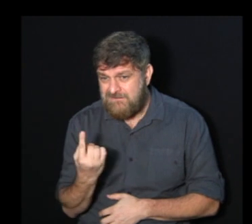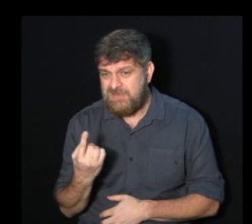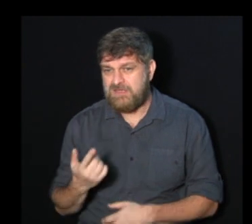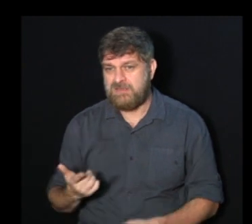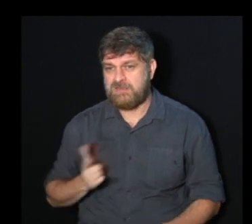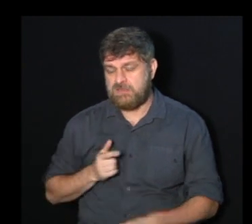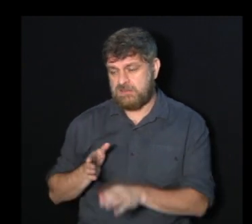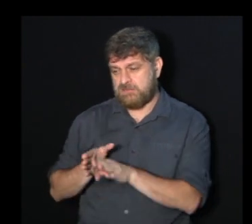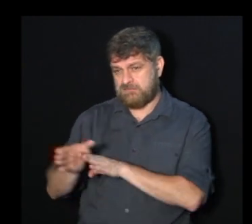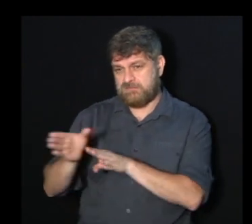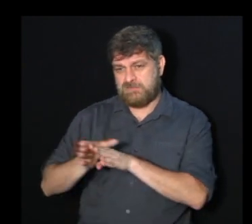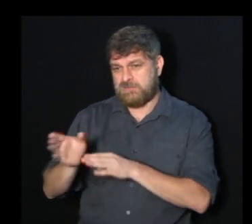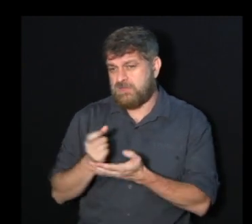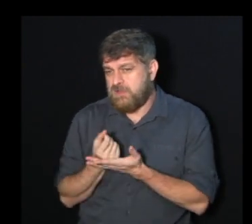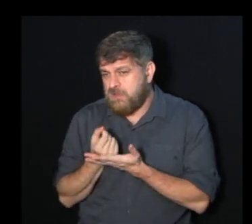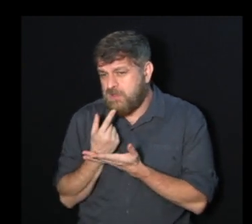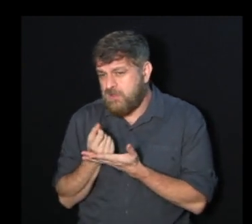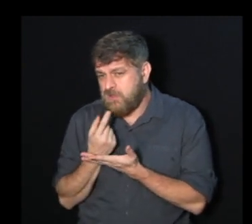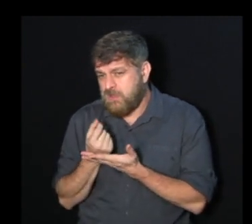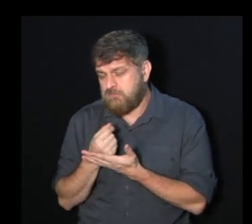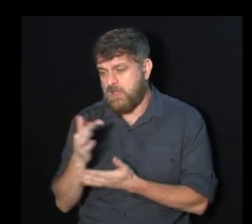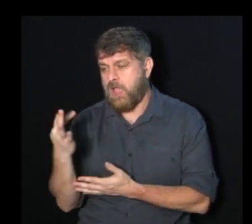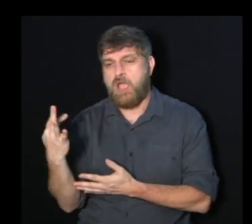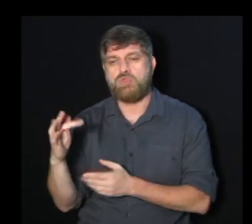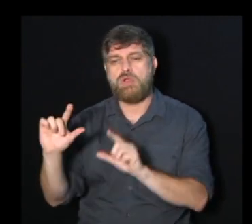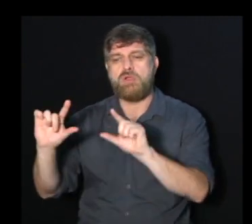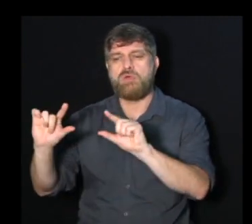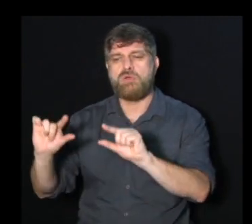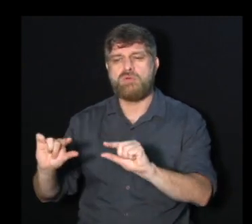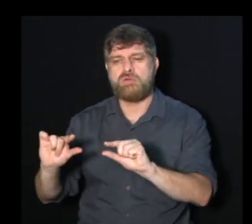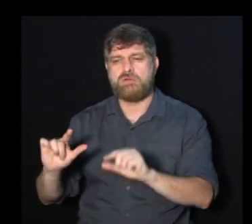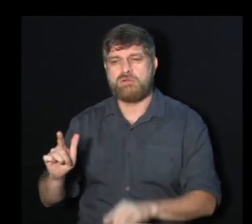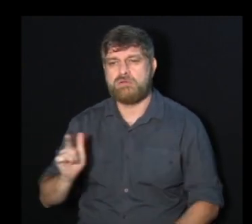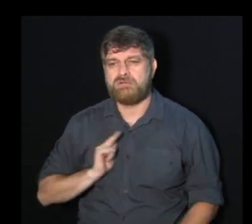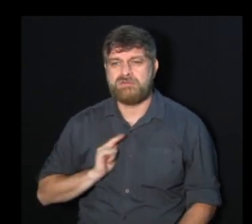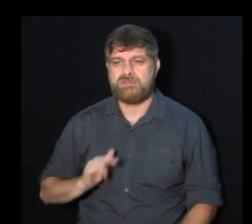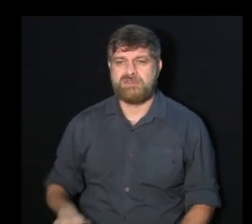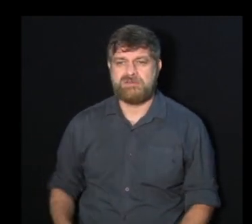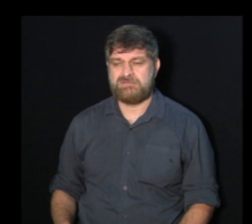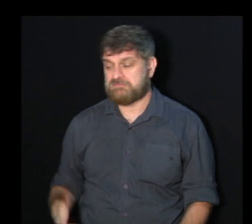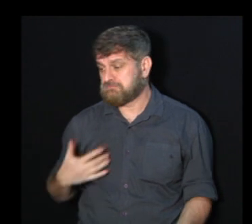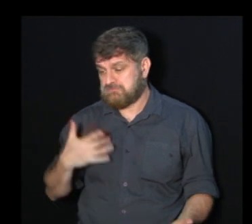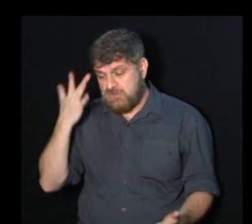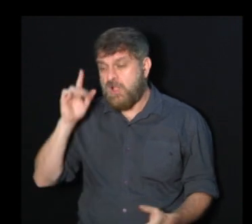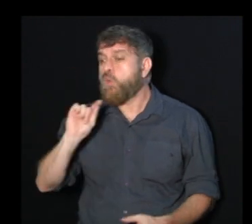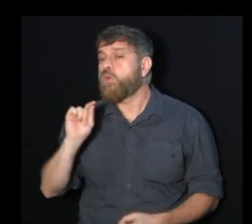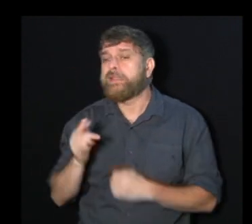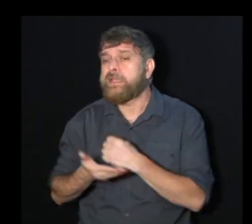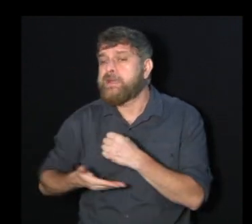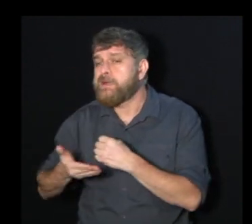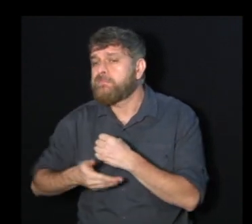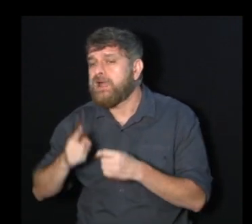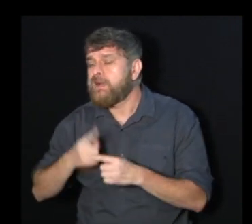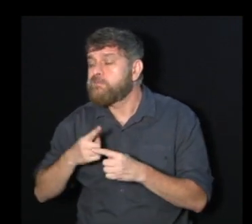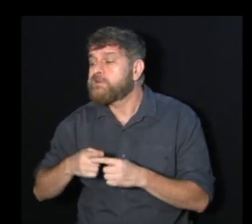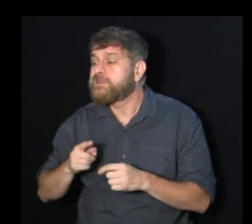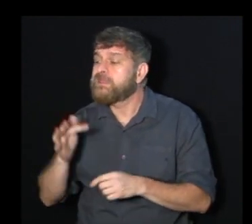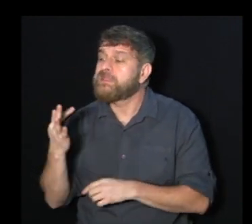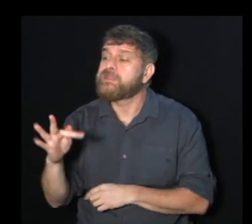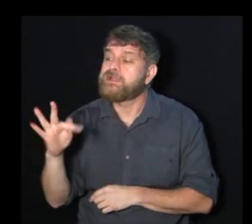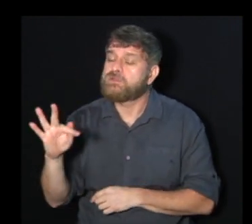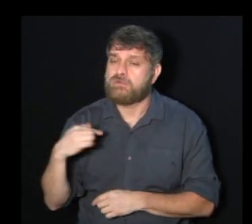um próprio analgésico pode melhorar, então fica muito aberto aí. O que a gente precisa falar? Não, a gente